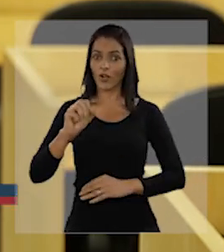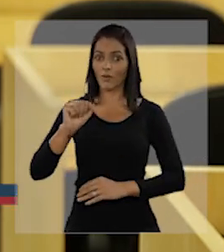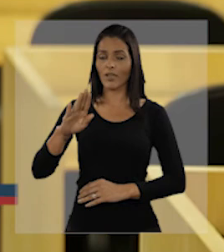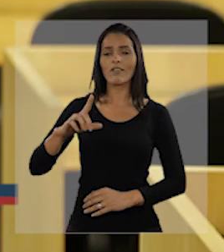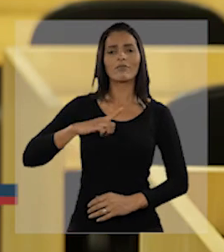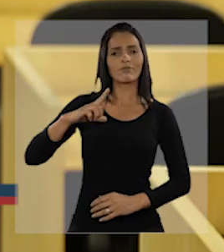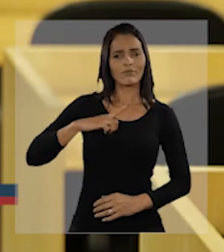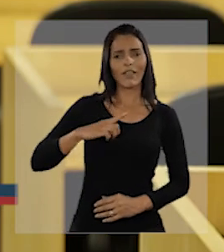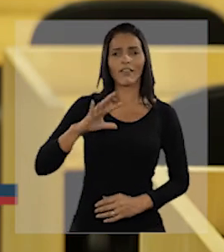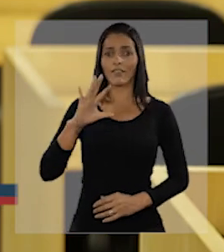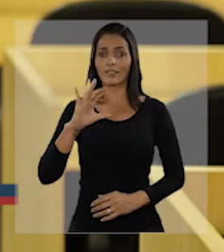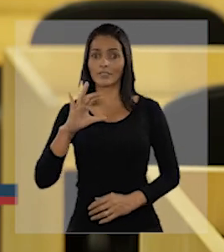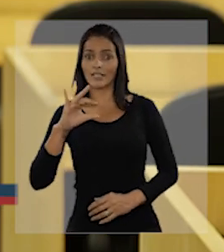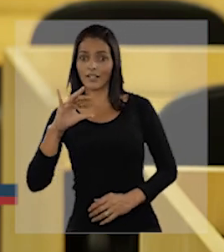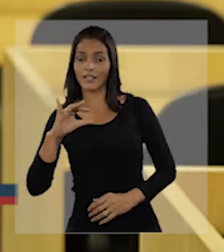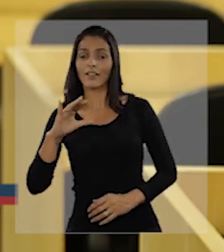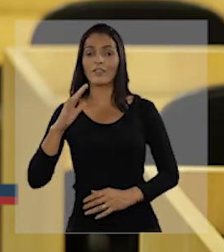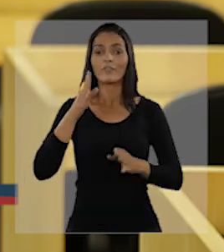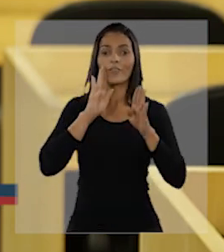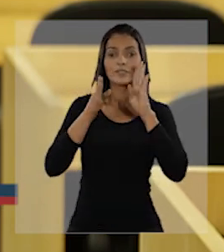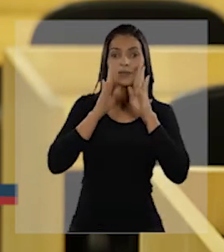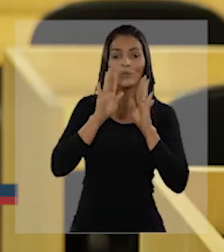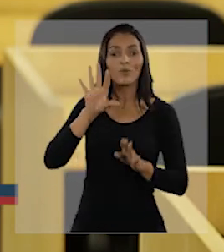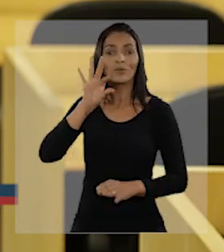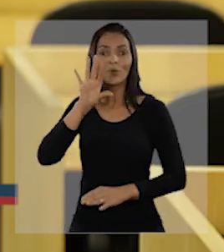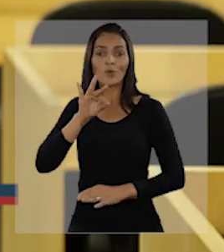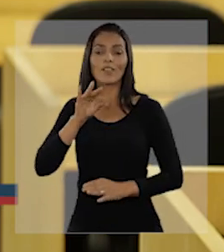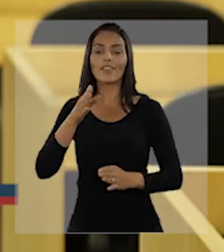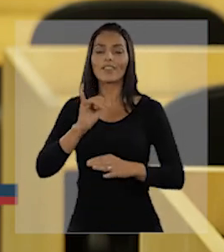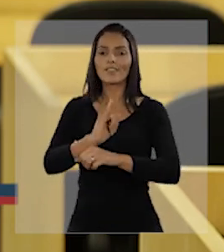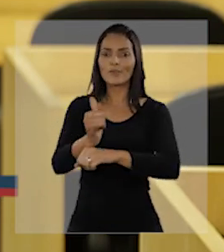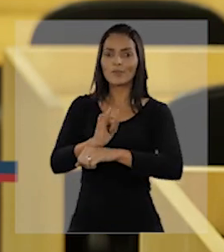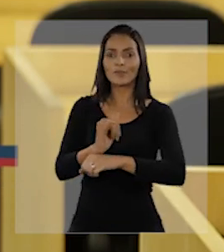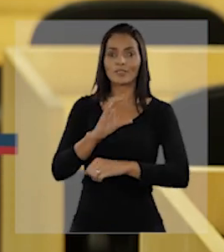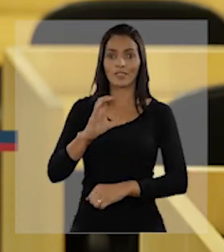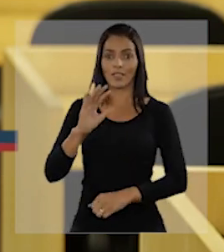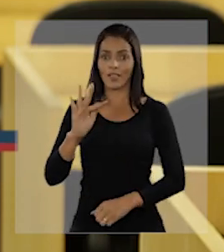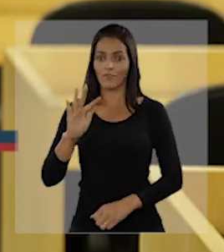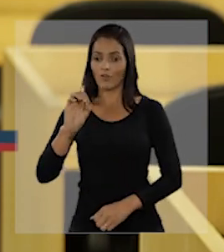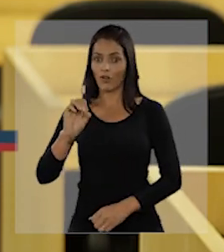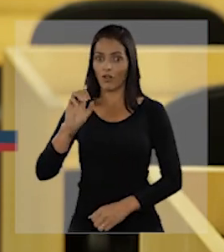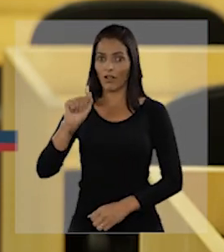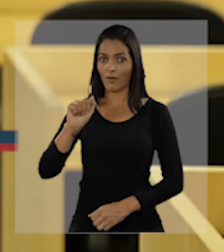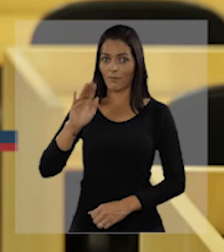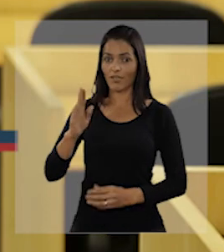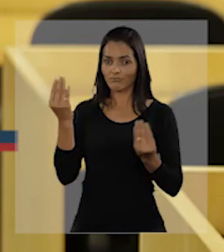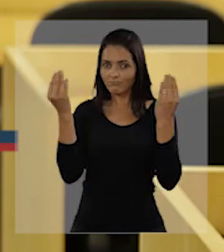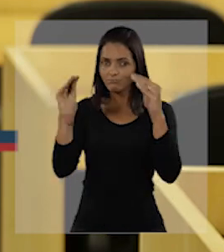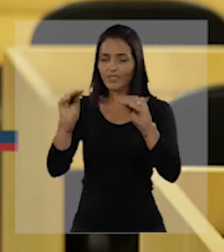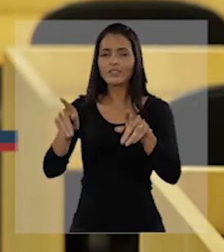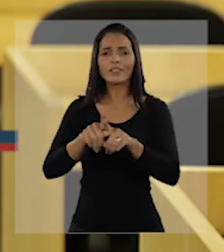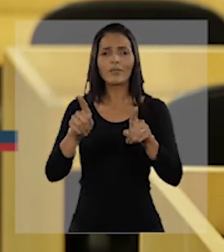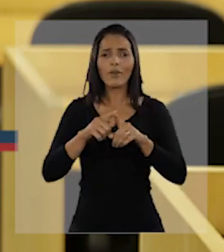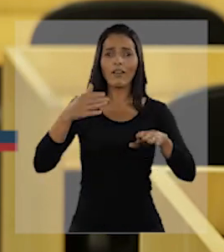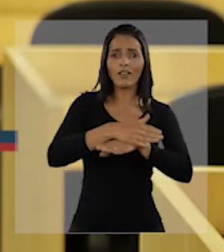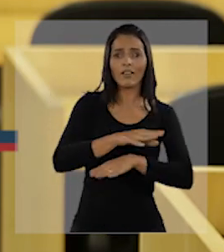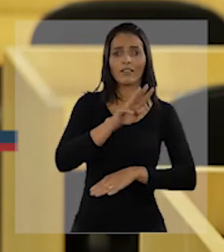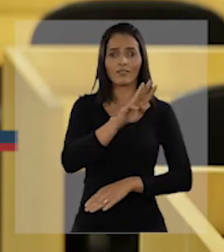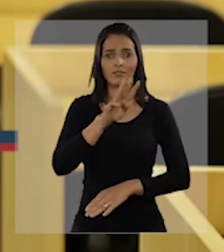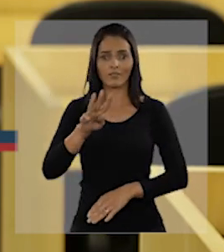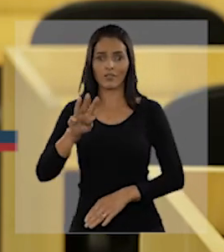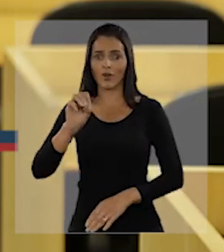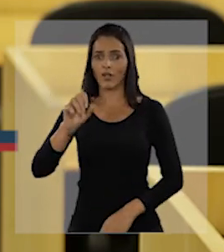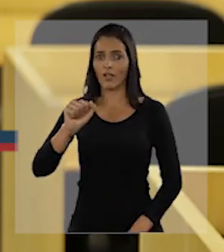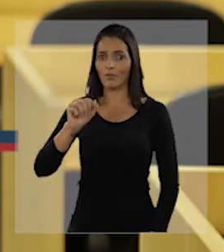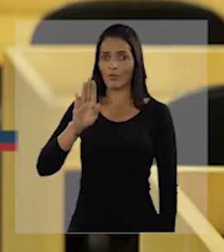sociais. A OAB está no Instagram, Facebook, Twitter e YouTube. É só colocar CFOAB. Não deixe de acessar também